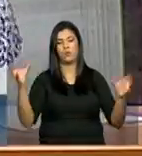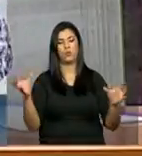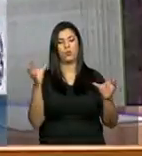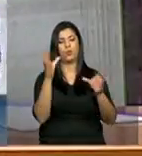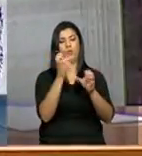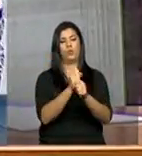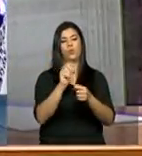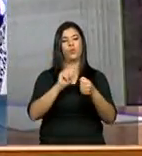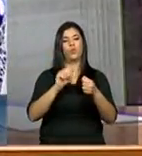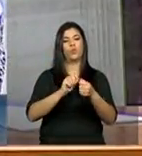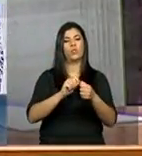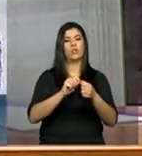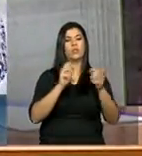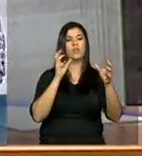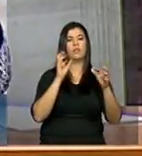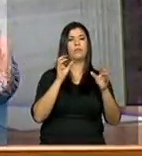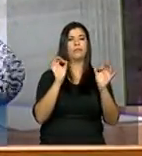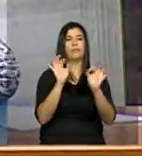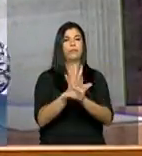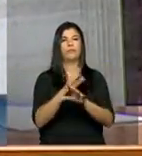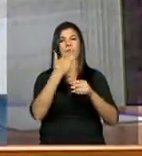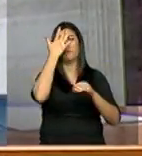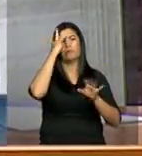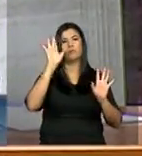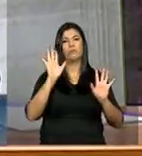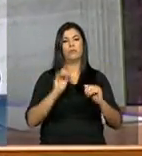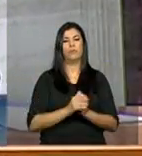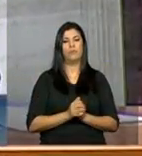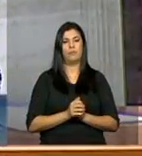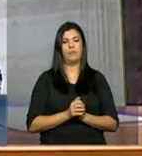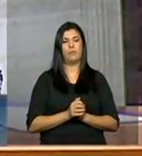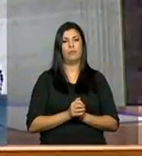questão da execução com a da conclusão. Acho que